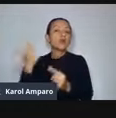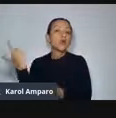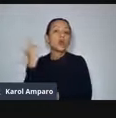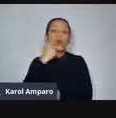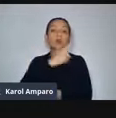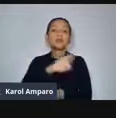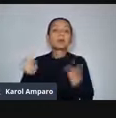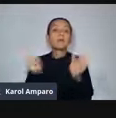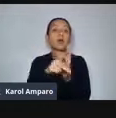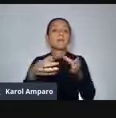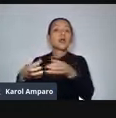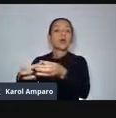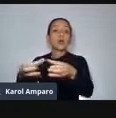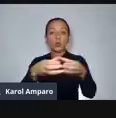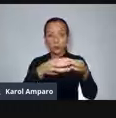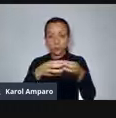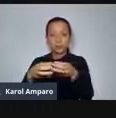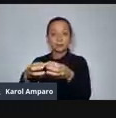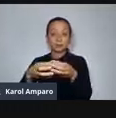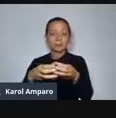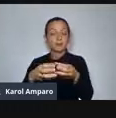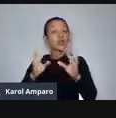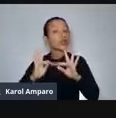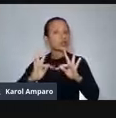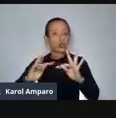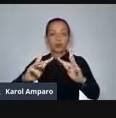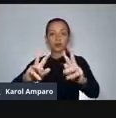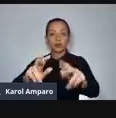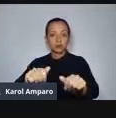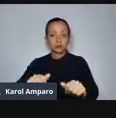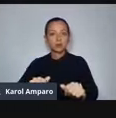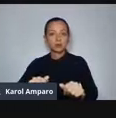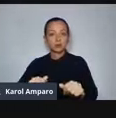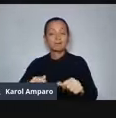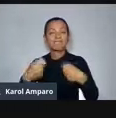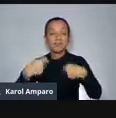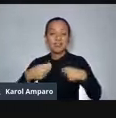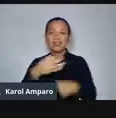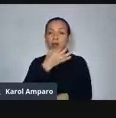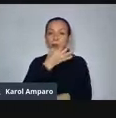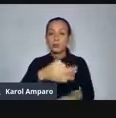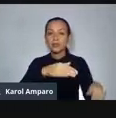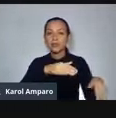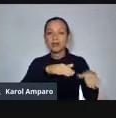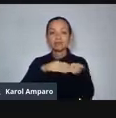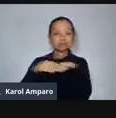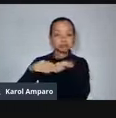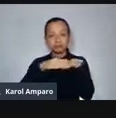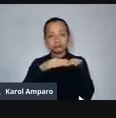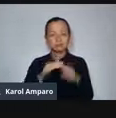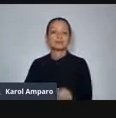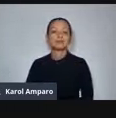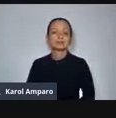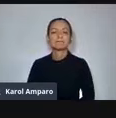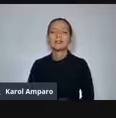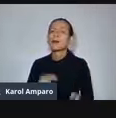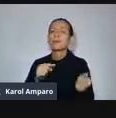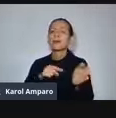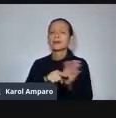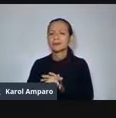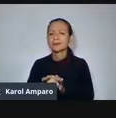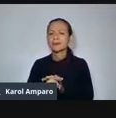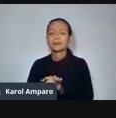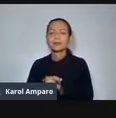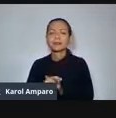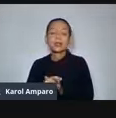elementos envolvidos algo que possa ser, de fato, consenso. Aí eu pergunto assim, tudo isso que a